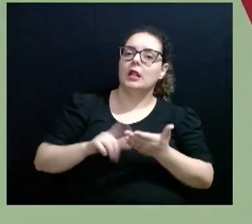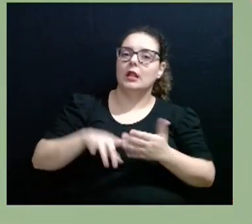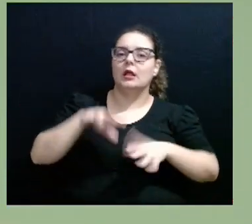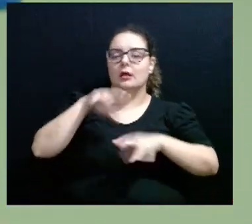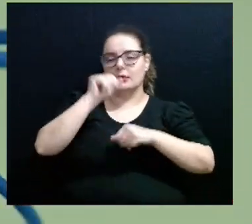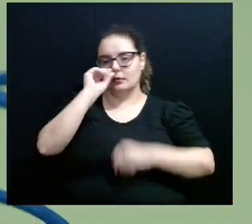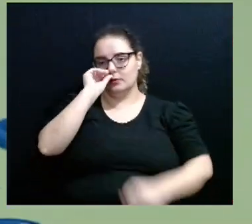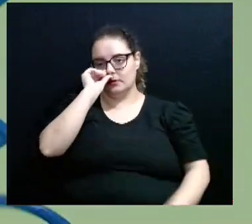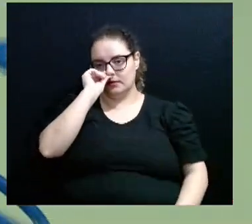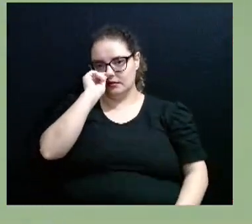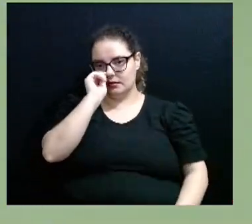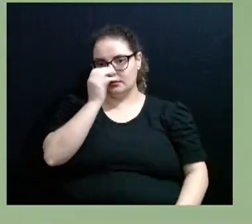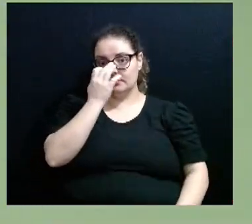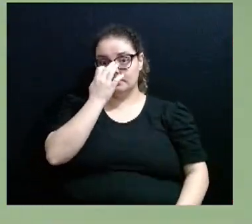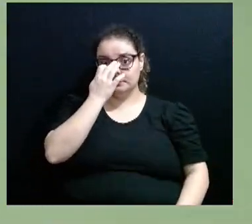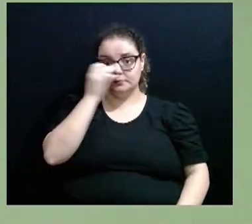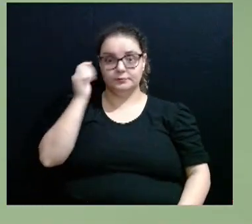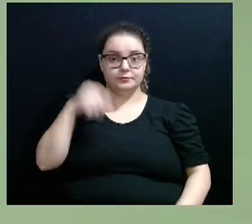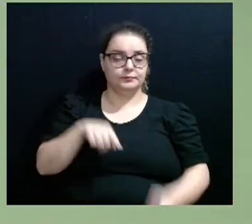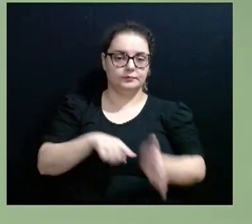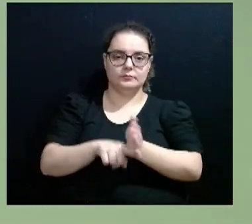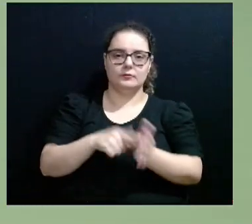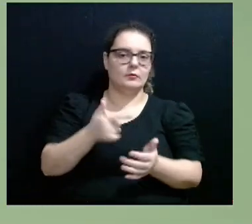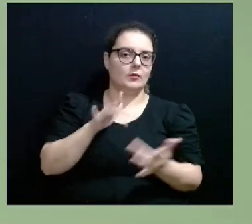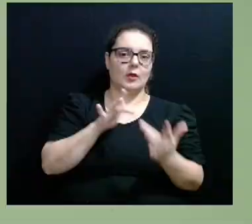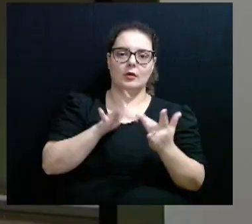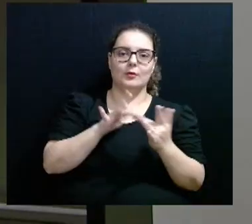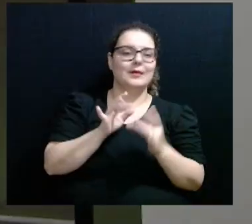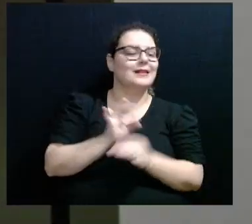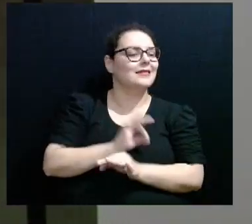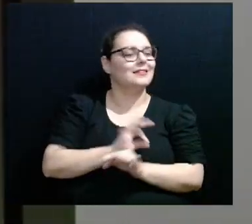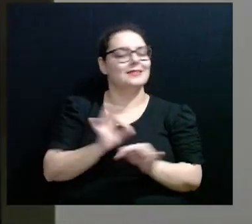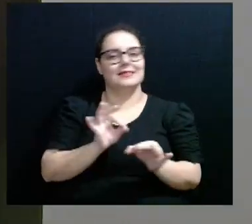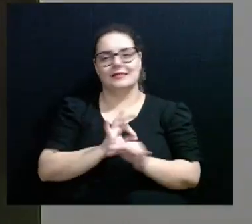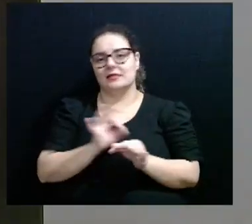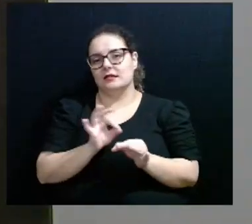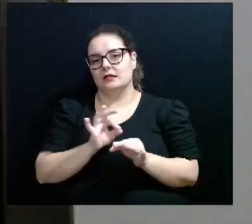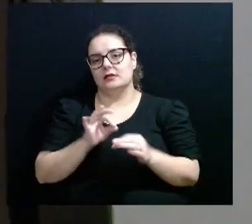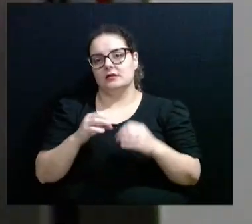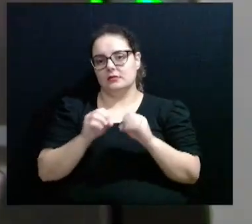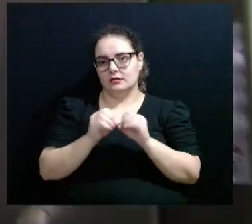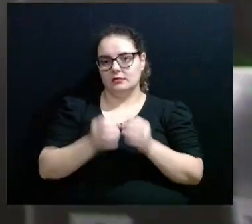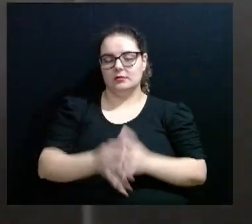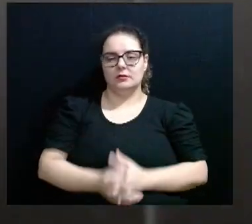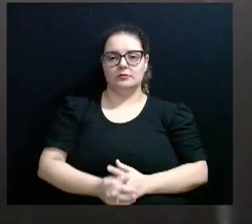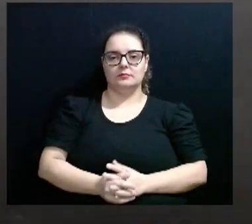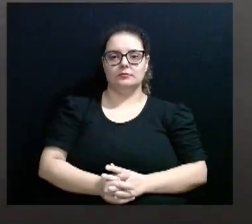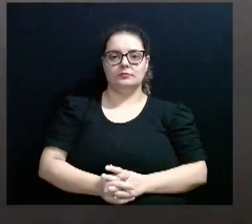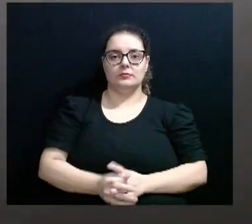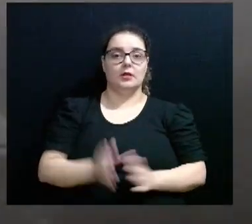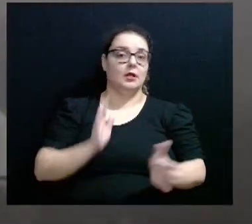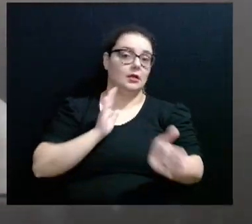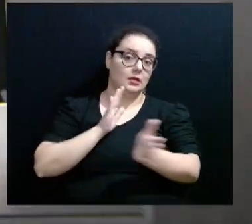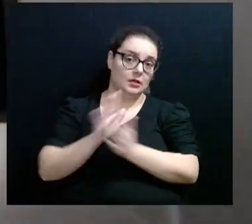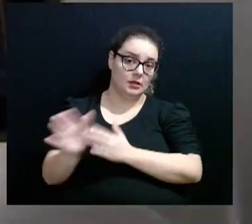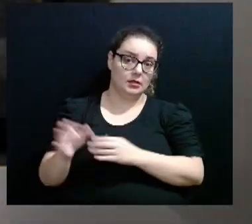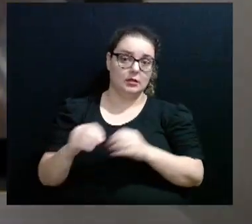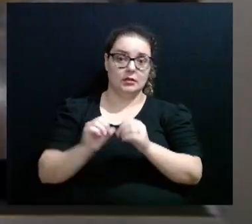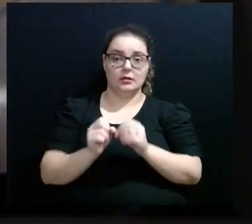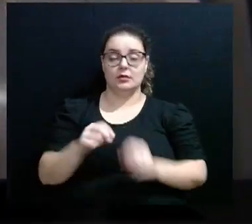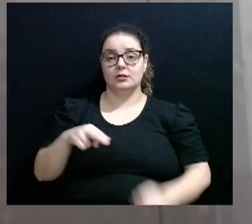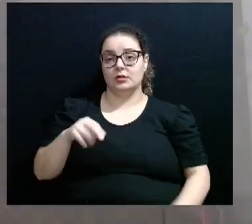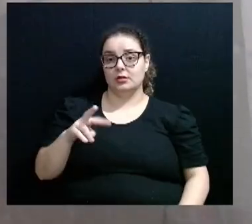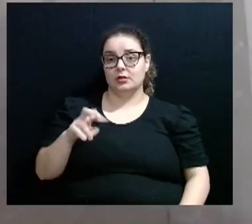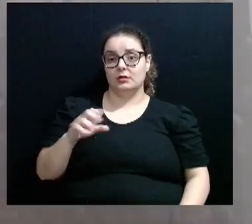esse pesquisador não tem contato nenhum com o laboratório. A saída do laboratório de nível 4 também precisa